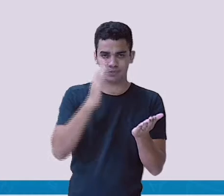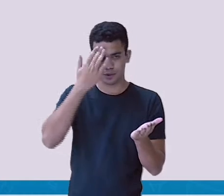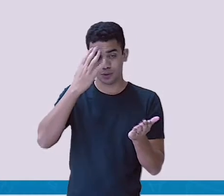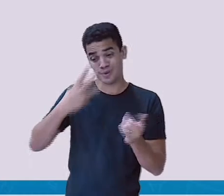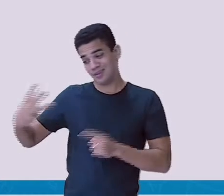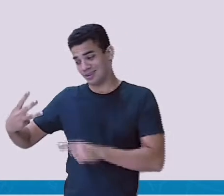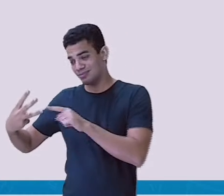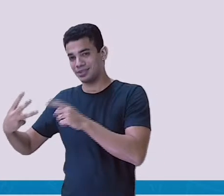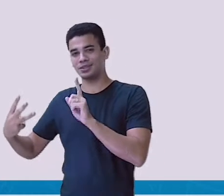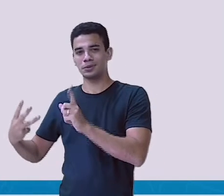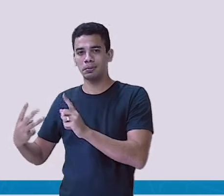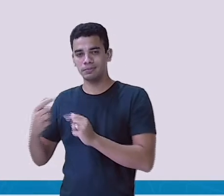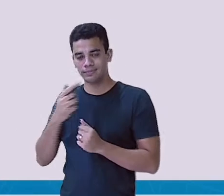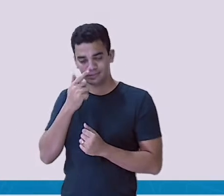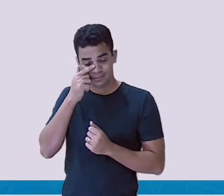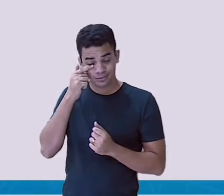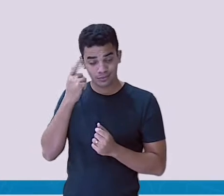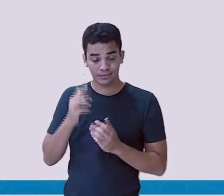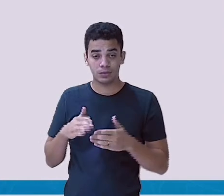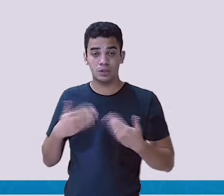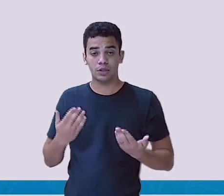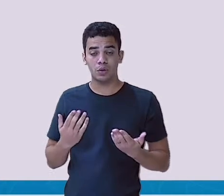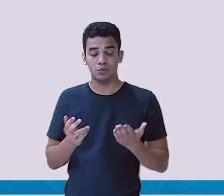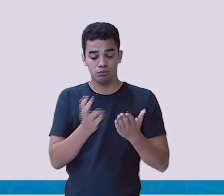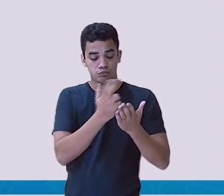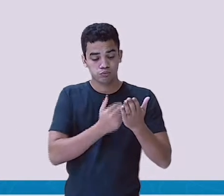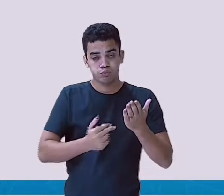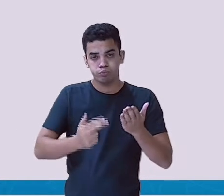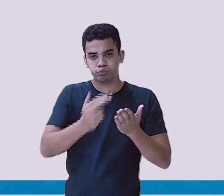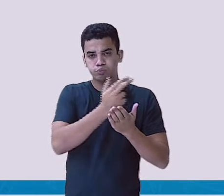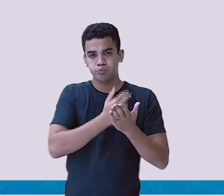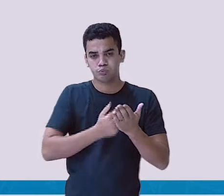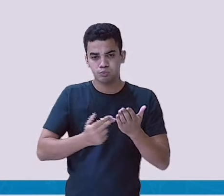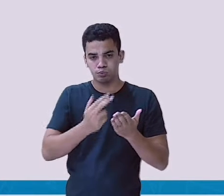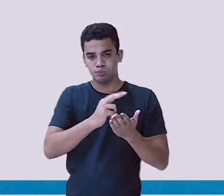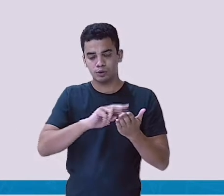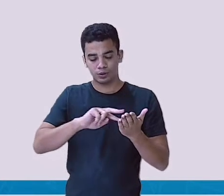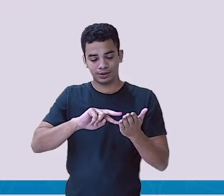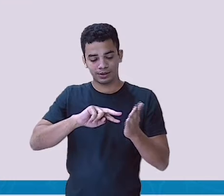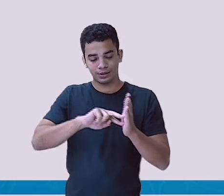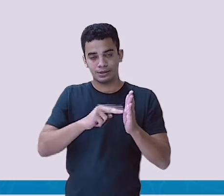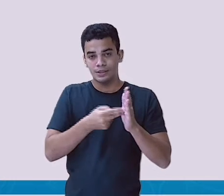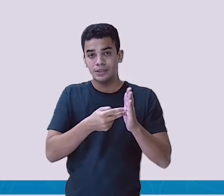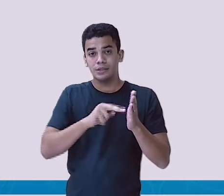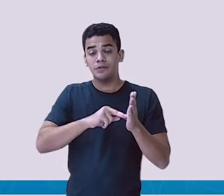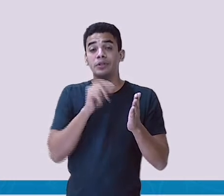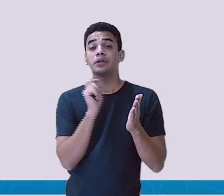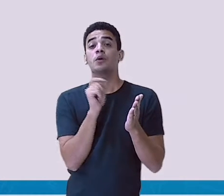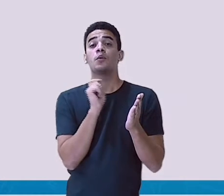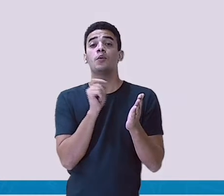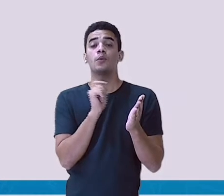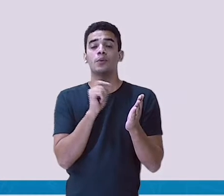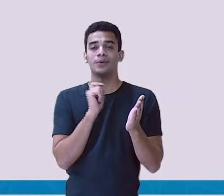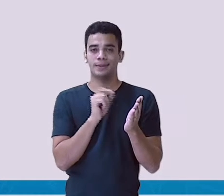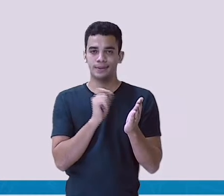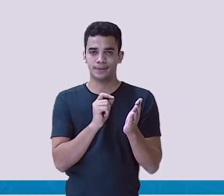figuras congruentes são figuras que, quando se transpõem uma sobre a